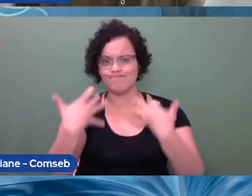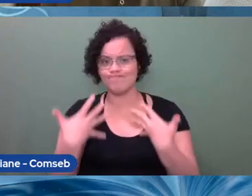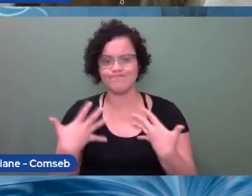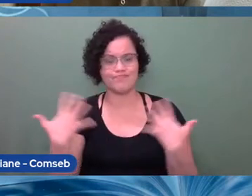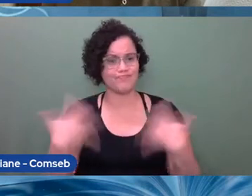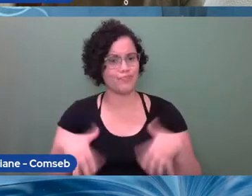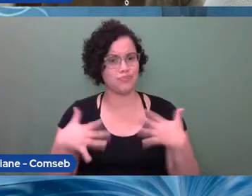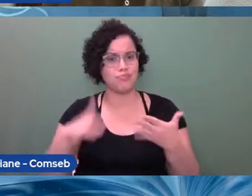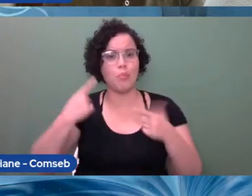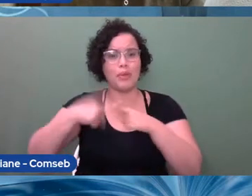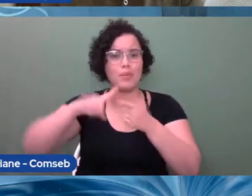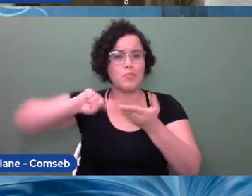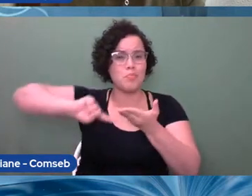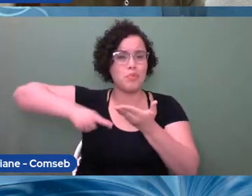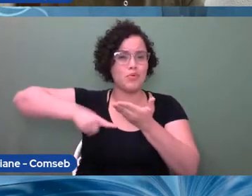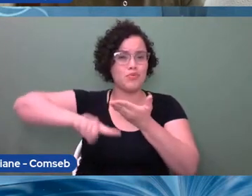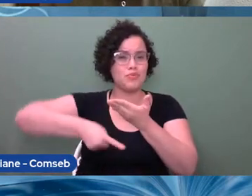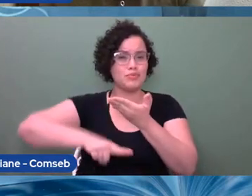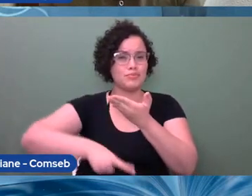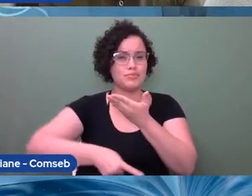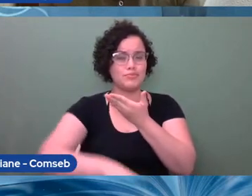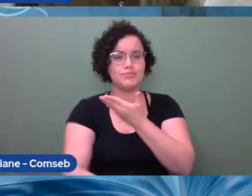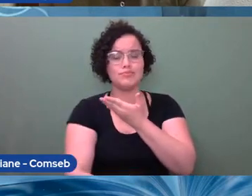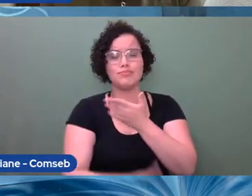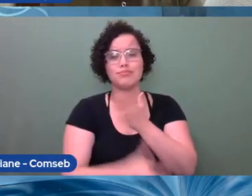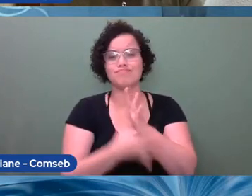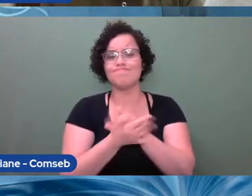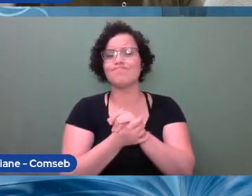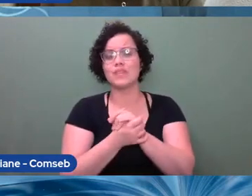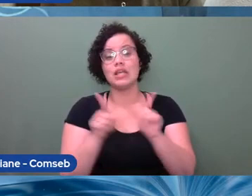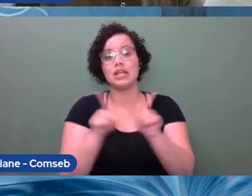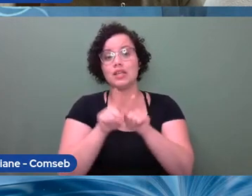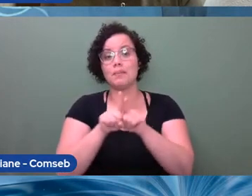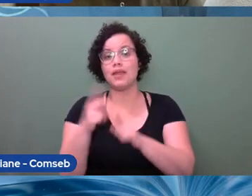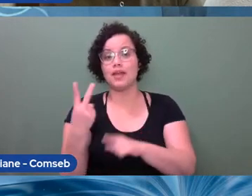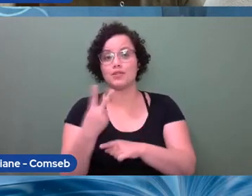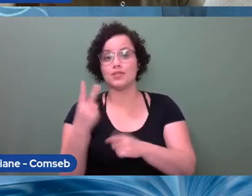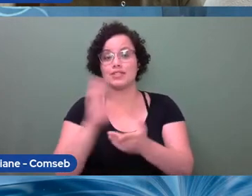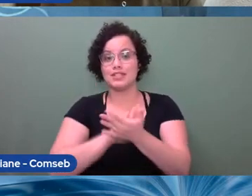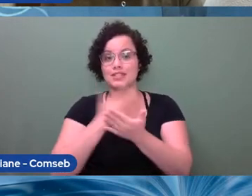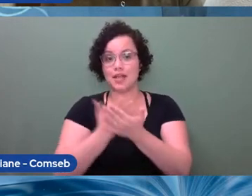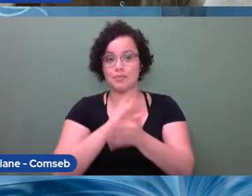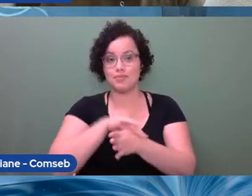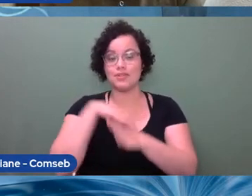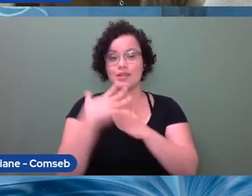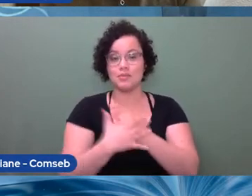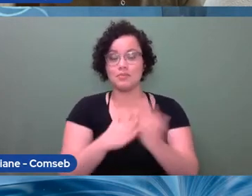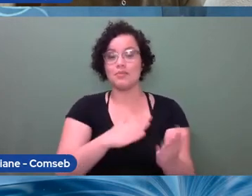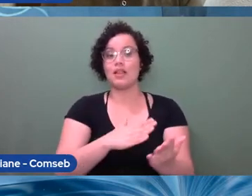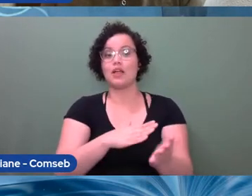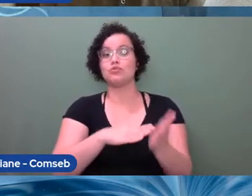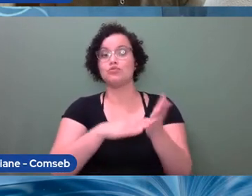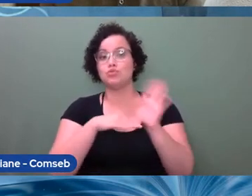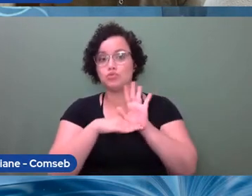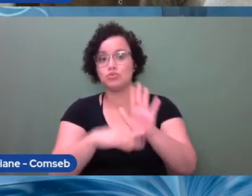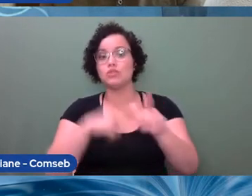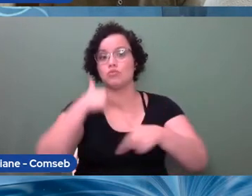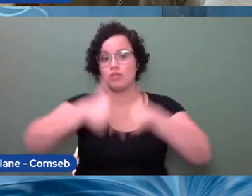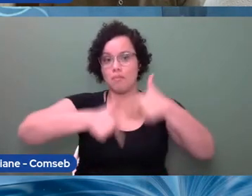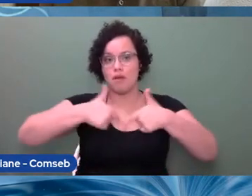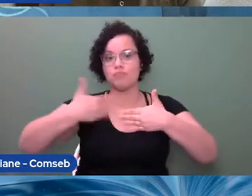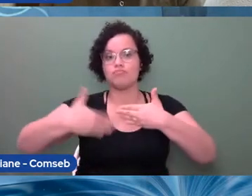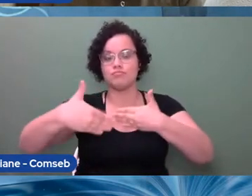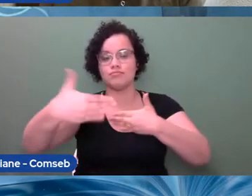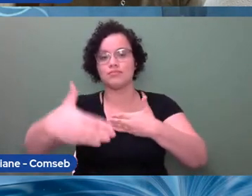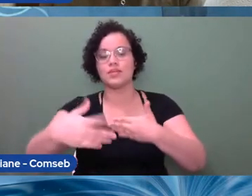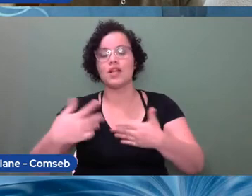sua profundidade, como a gente viu, e aí as nossas intérpretes, pela ajuda, não é, no trabalho que está se desenvolvendo. Nós